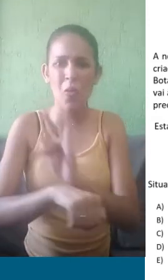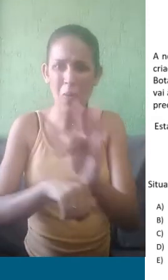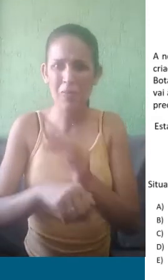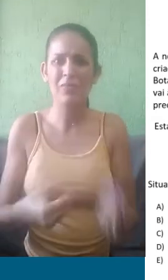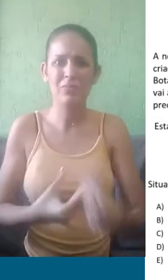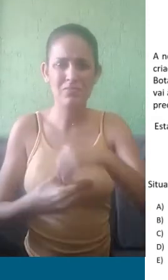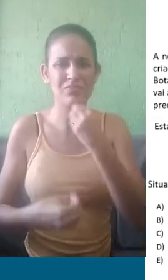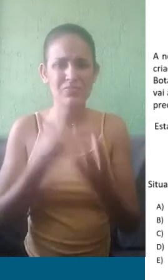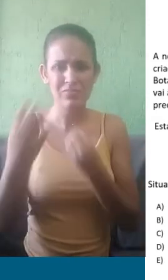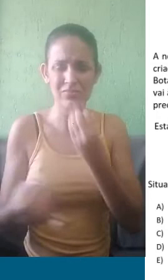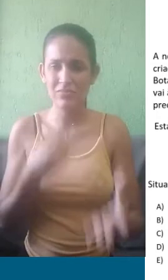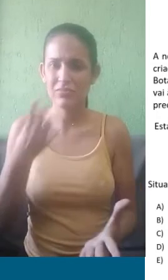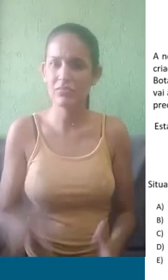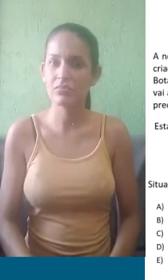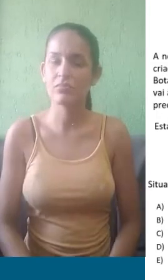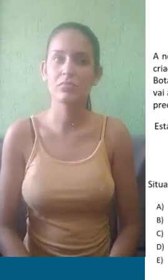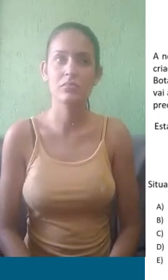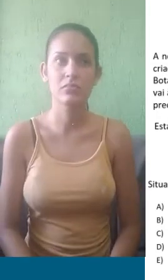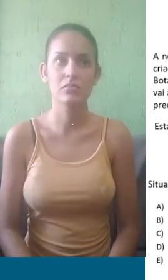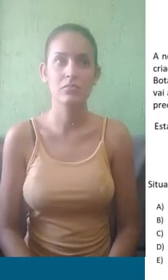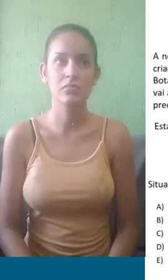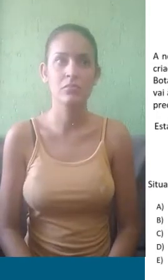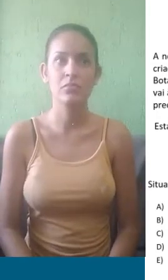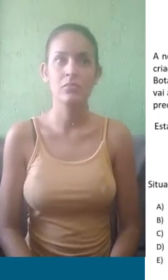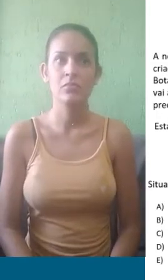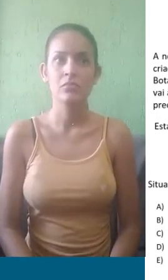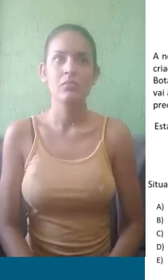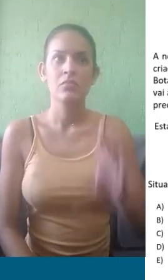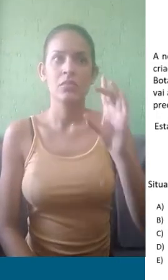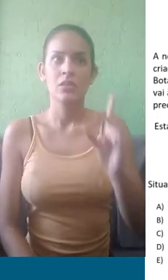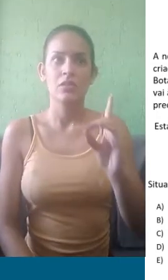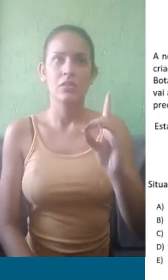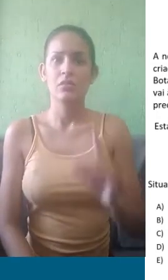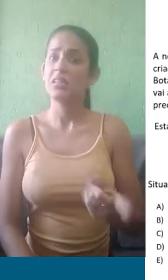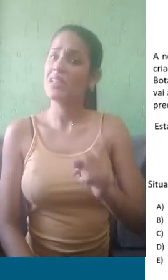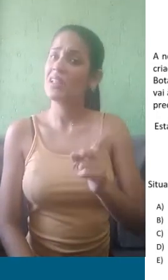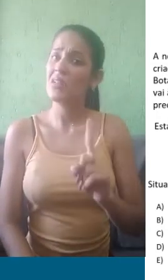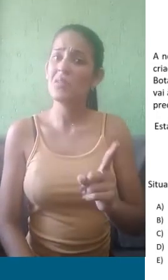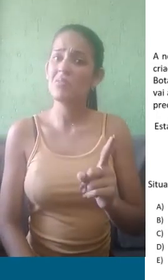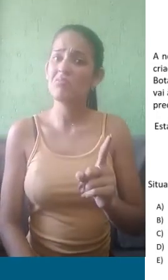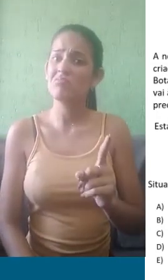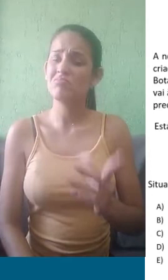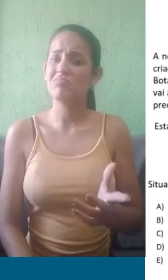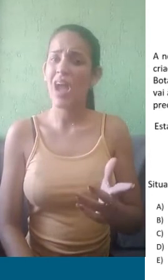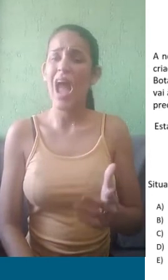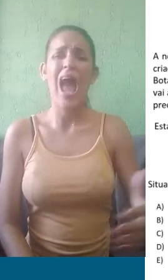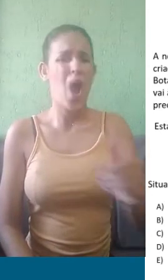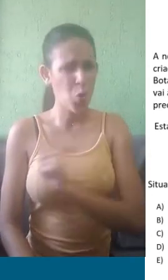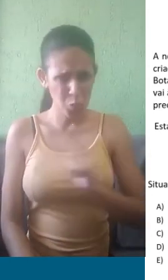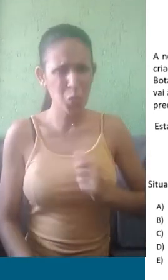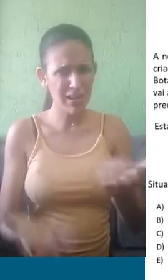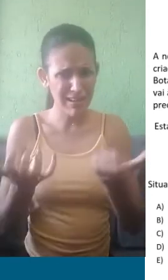No caso da D, na verdade, a intenção do autor é romper com a temática dos romances de sua época, não com o